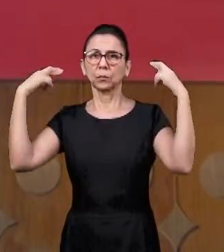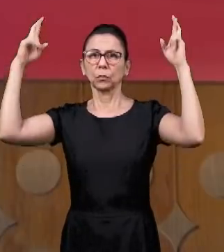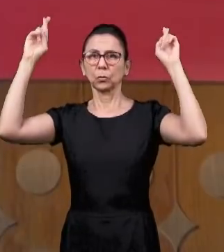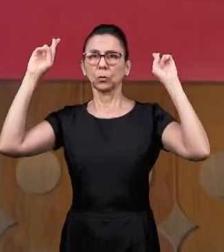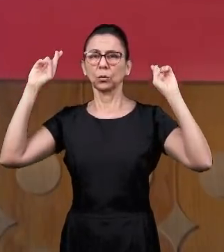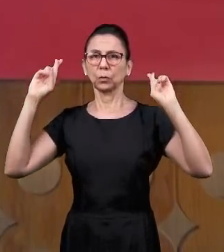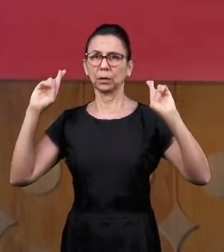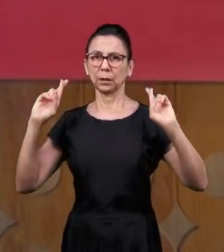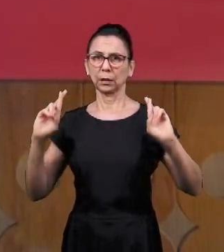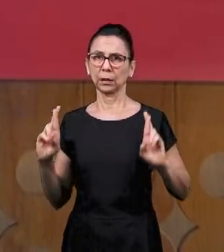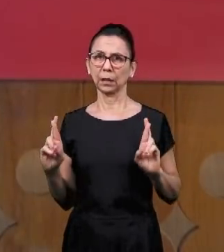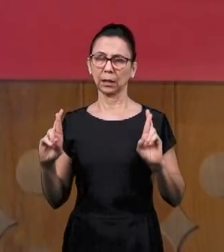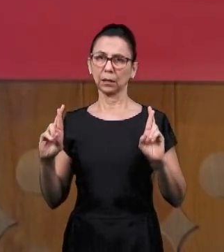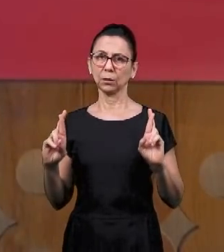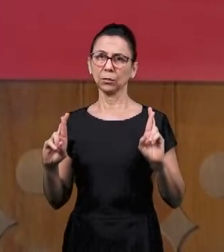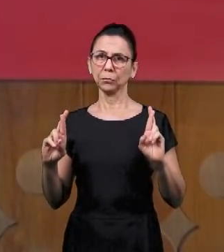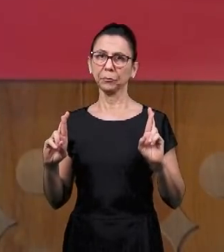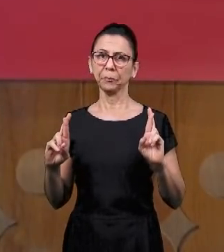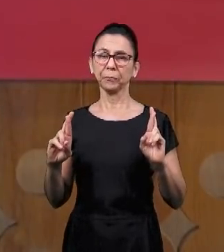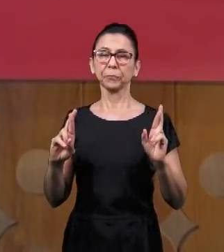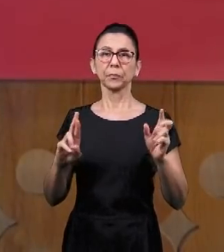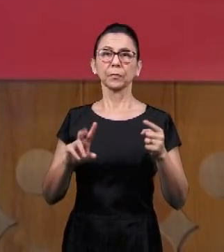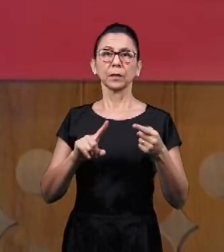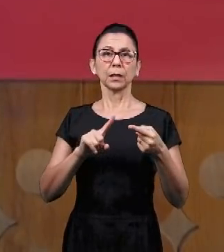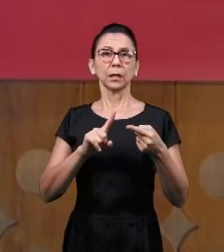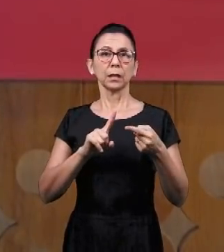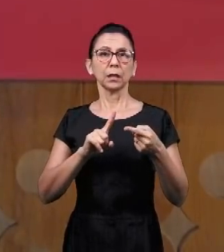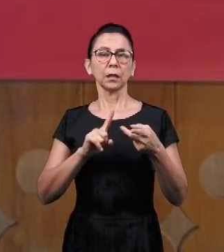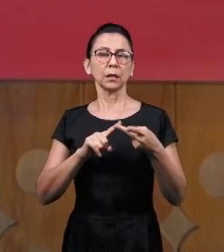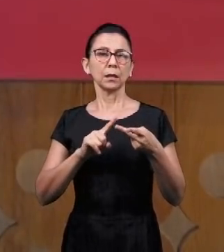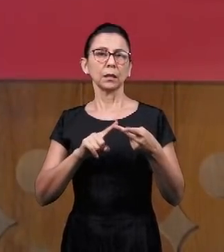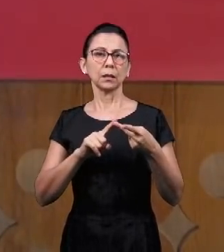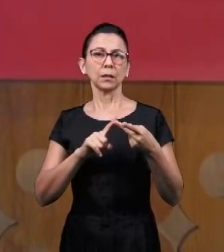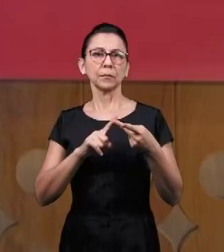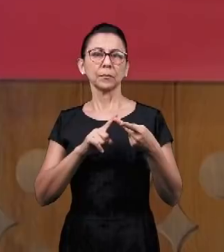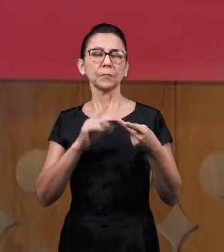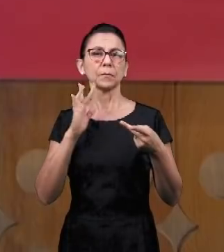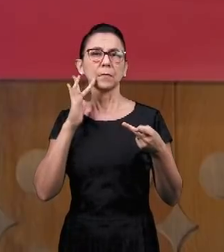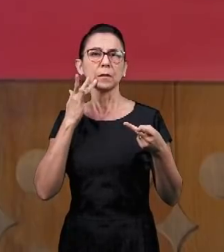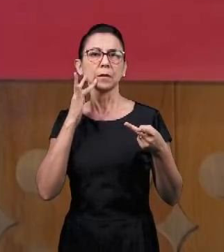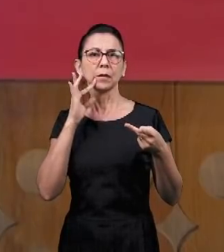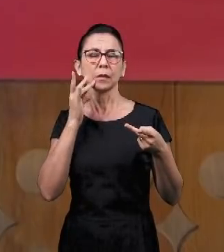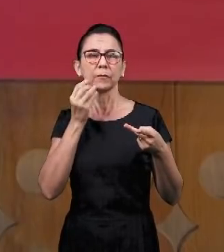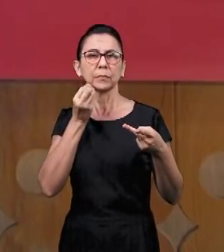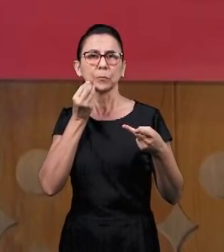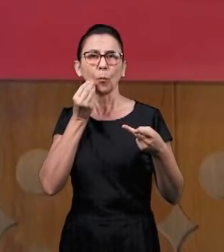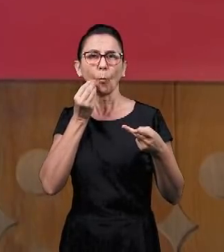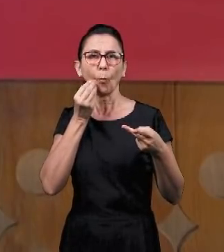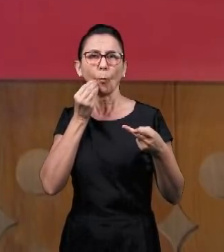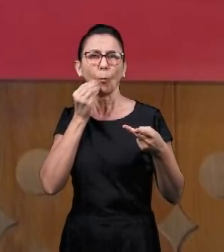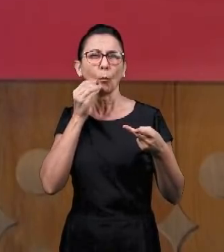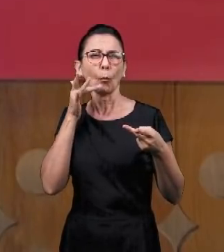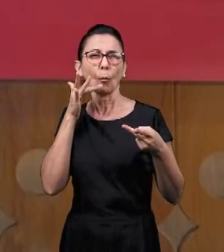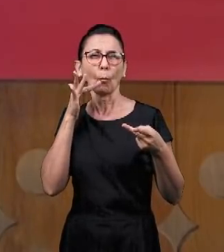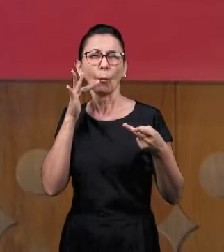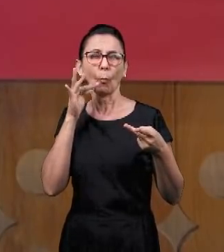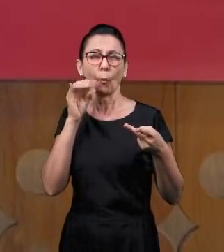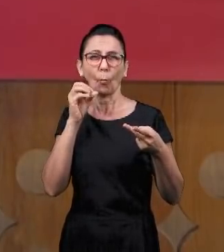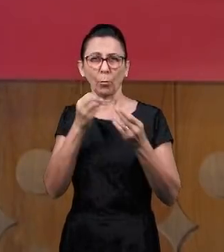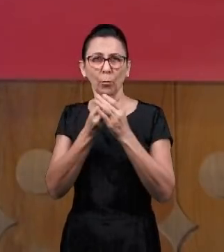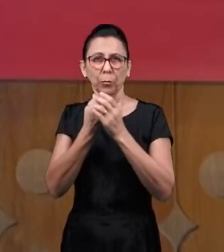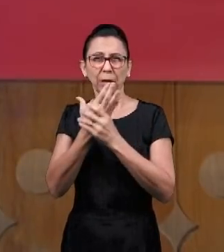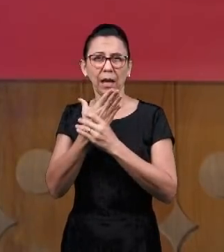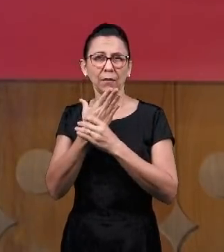as ervas amargosas e substitui pelo vinho, porque ele ia para a cruz. O que era o vinho? Era o sangue. Então o novo pacto